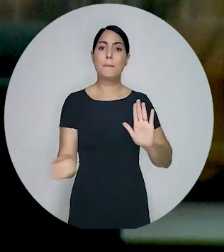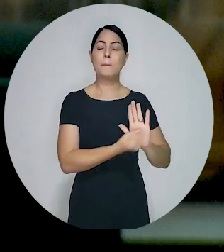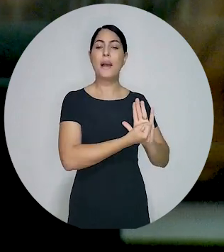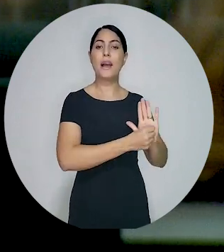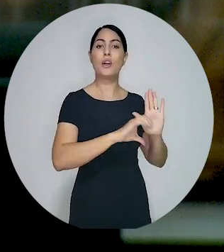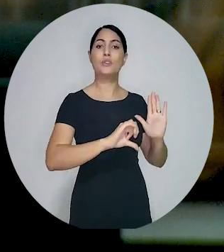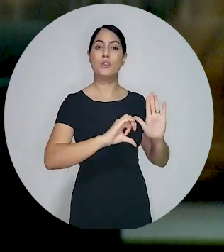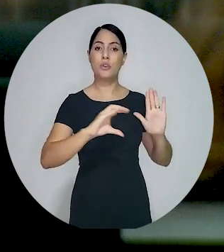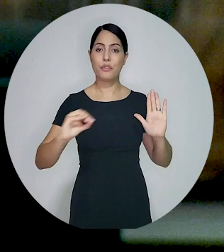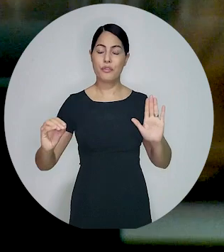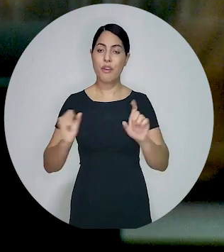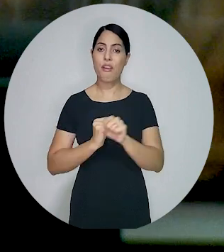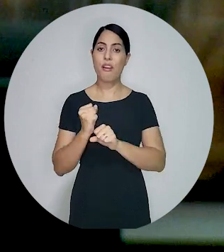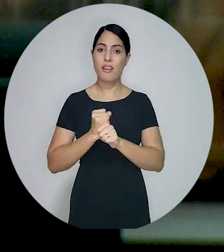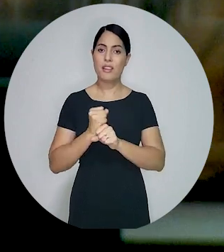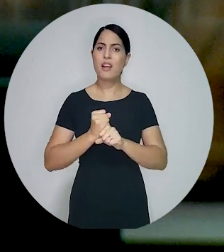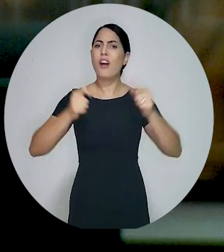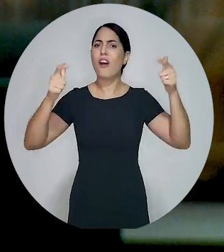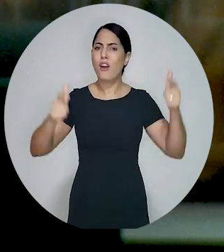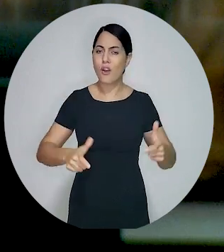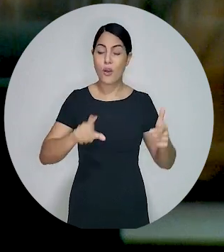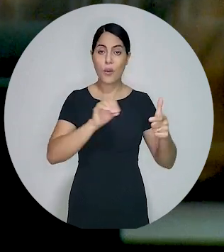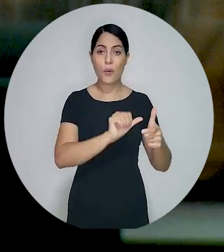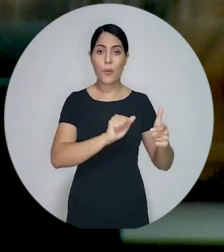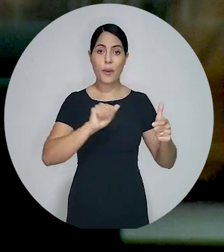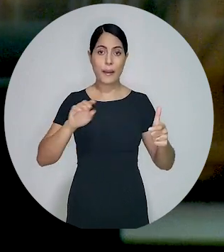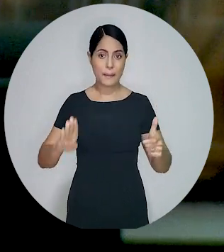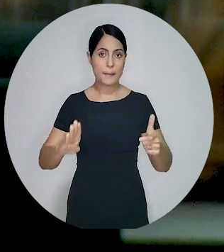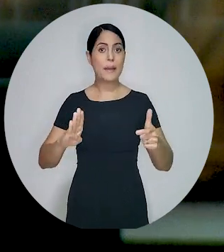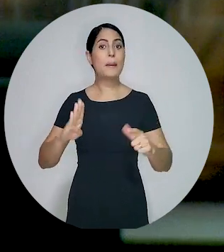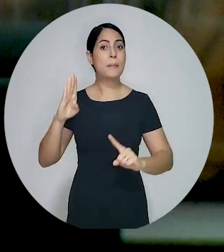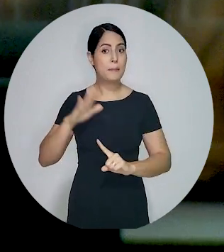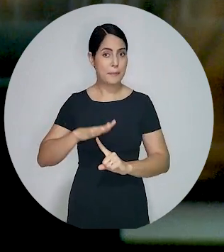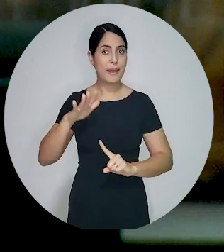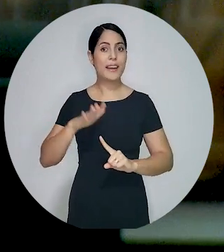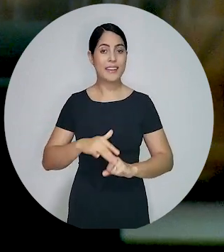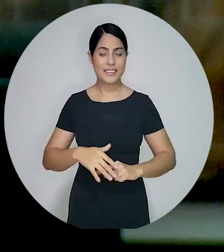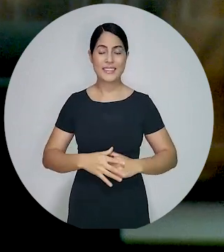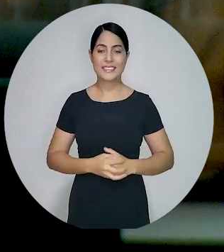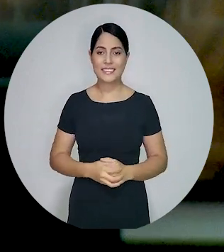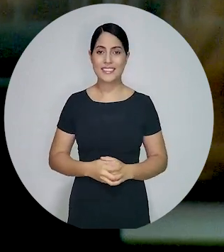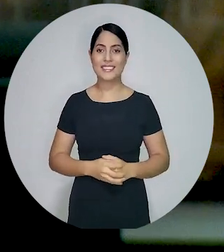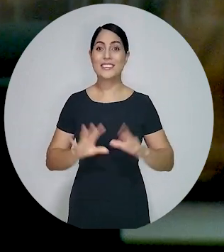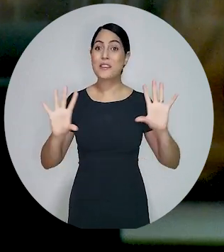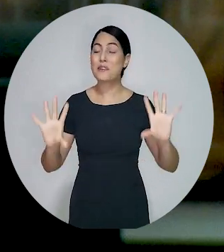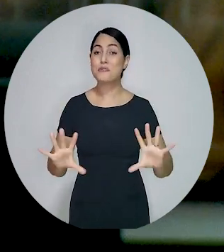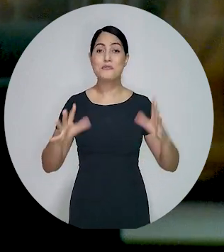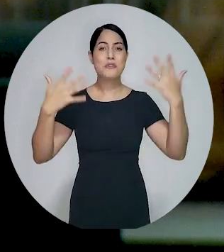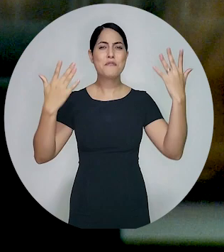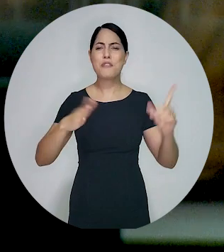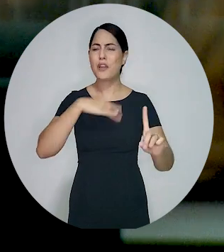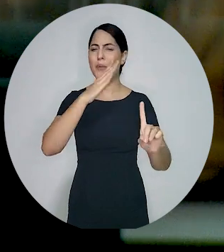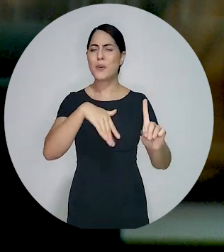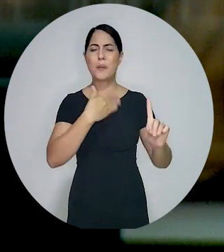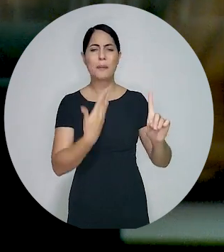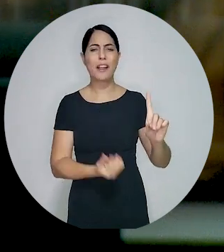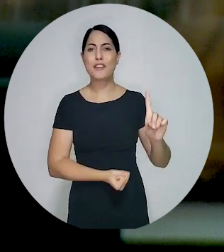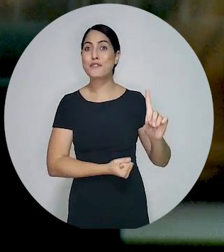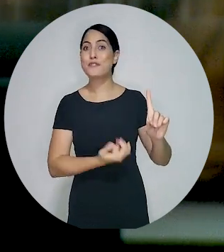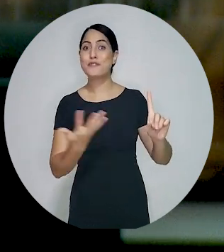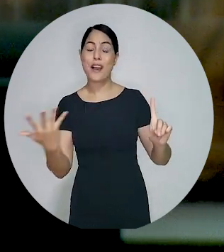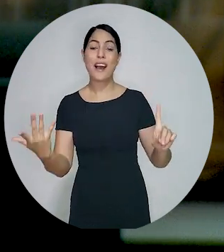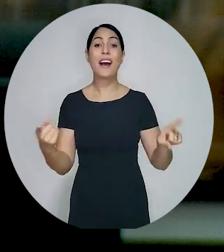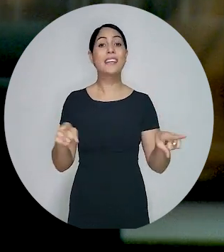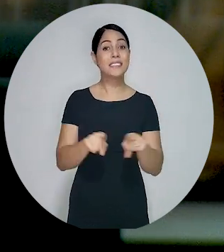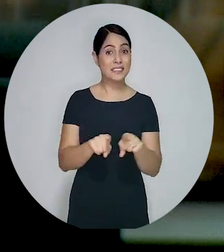os 90 anos de fundação da OAB Paraná, realizada na sede da entidade paranaense. O evento foi marcado por